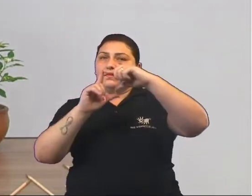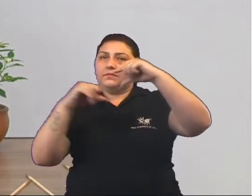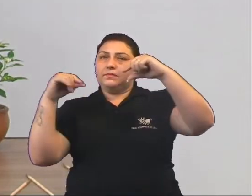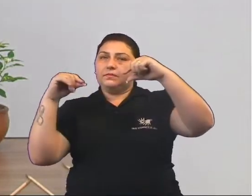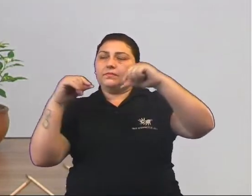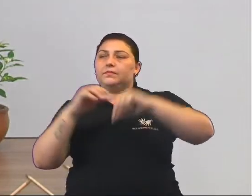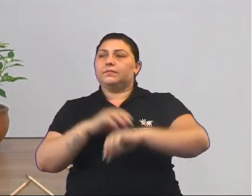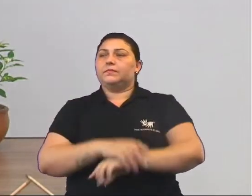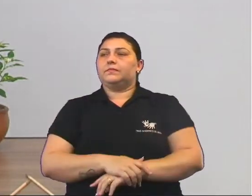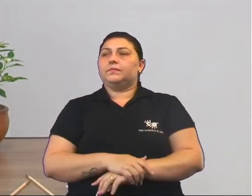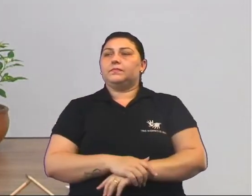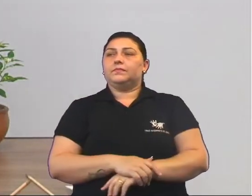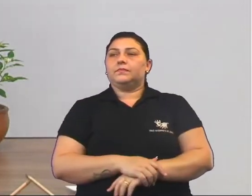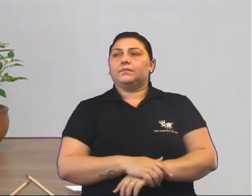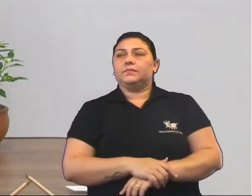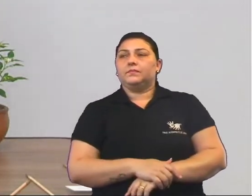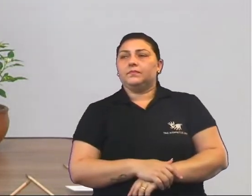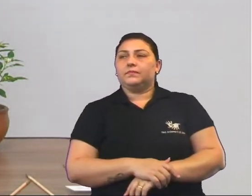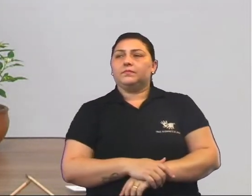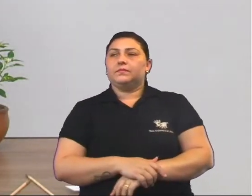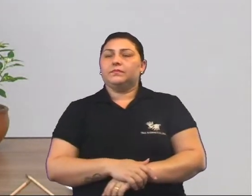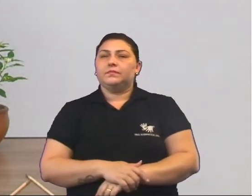folhas.